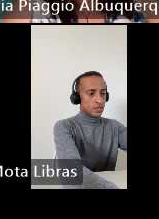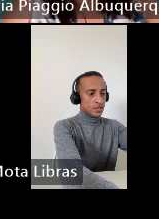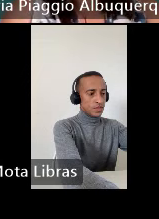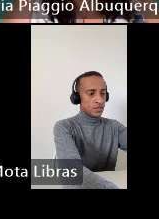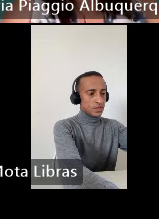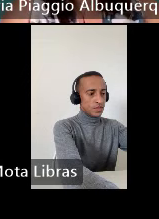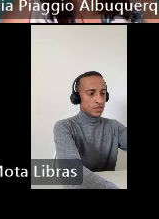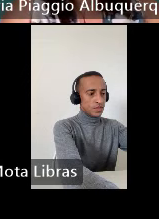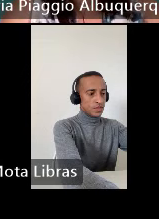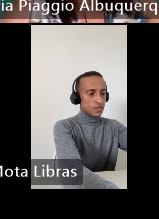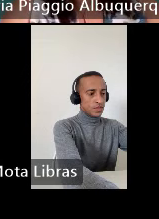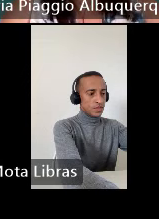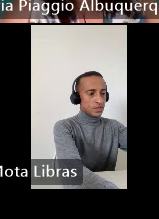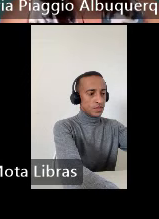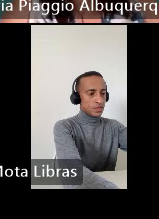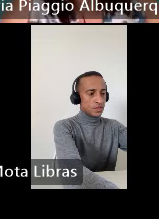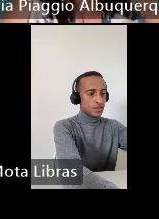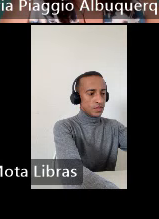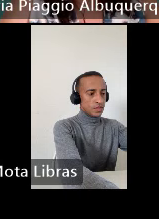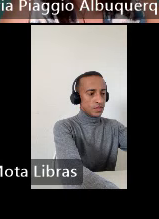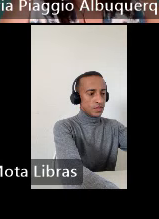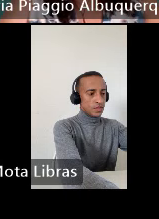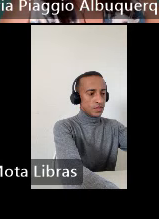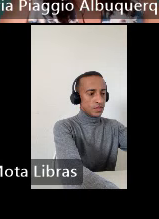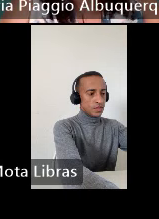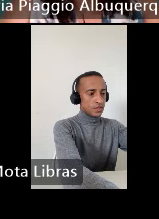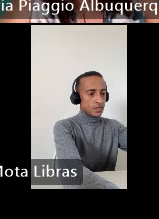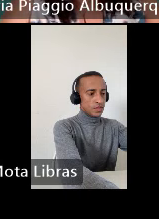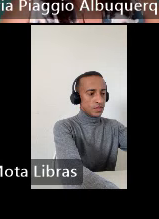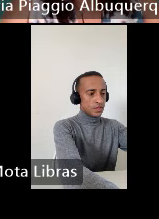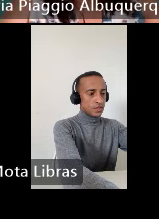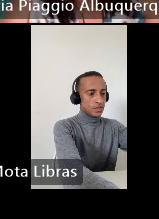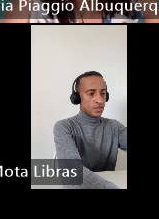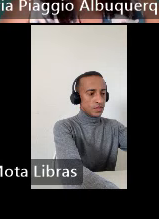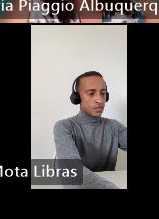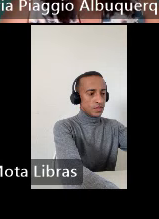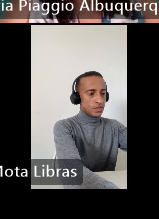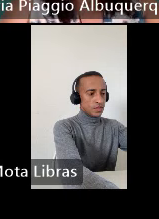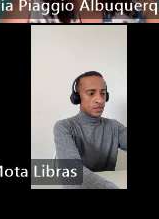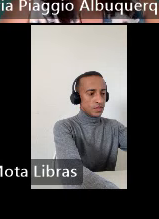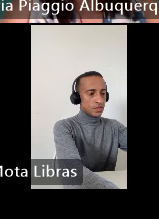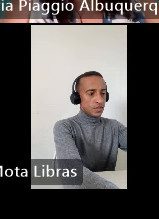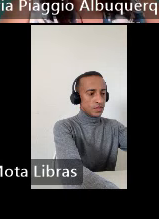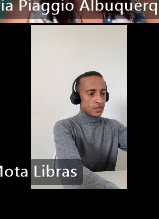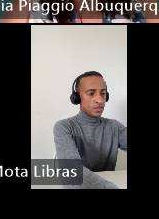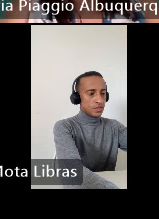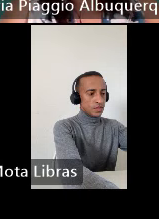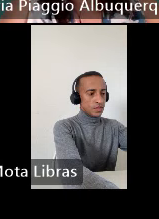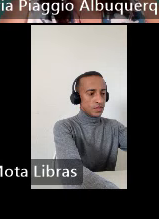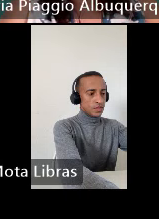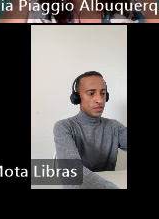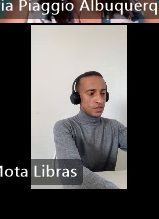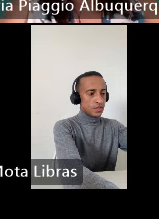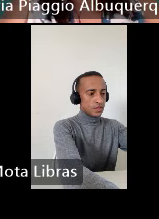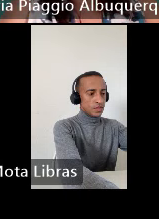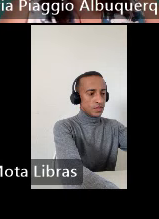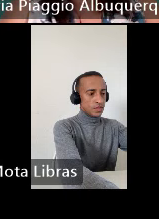processo a gente consulta quem tem que ser consultado todos os atores que têm que ser envolvidos nessa tomada de